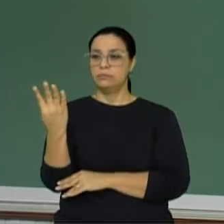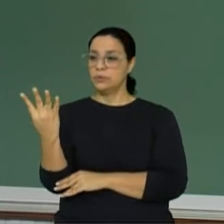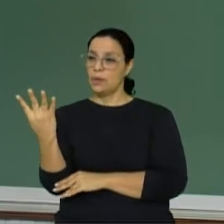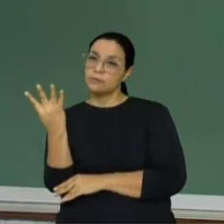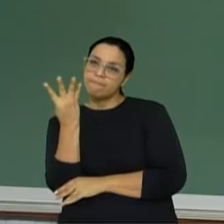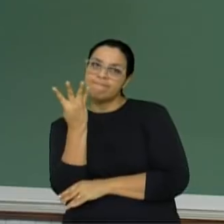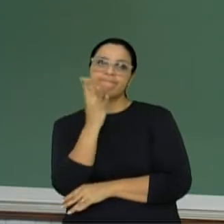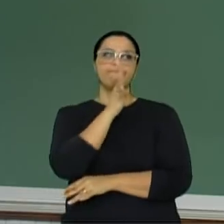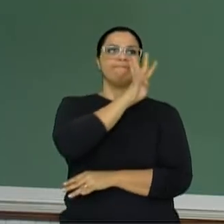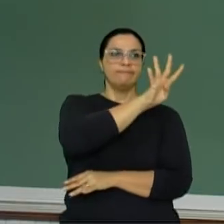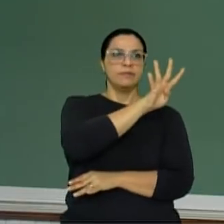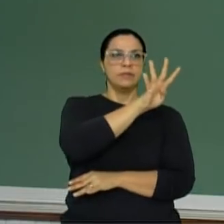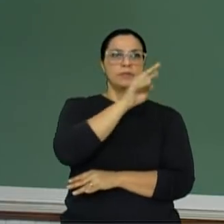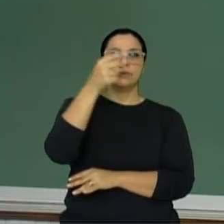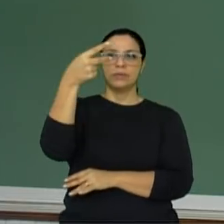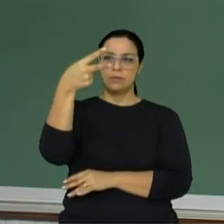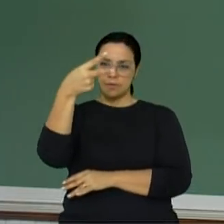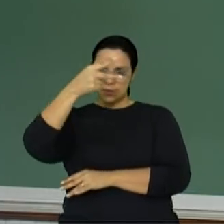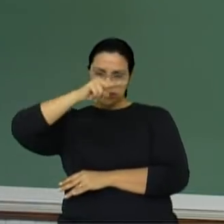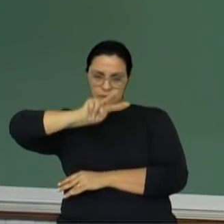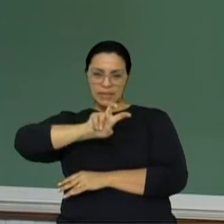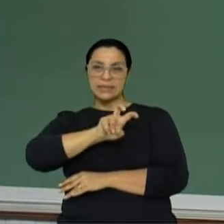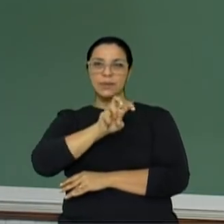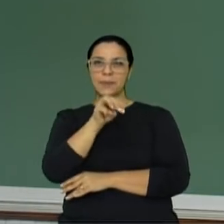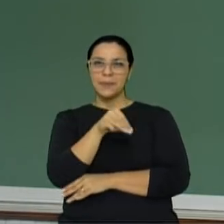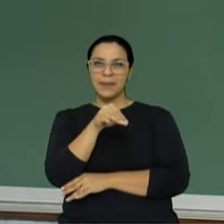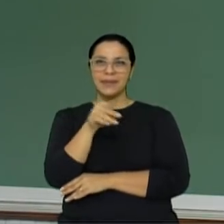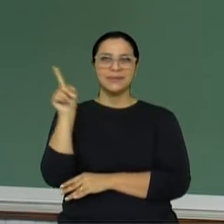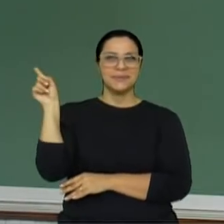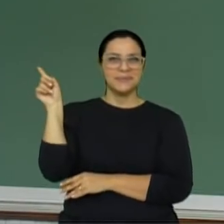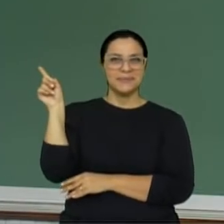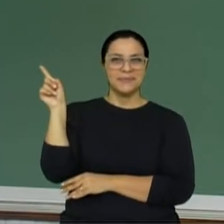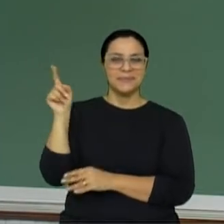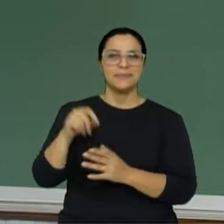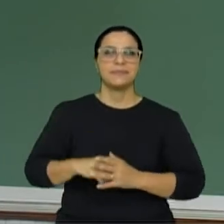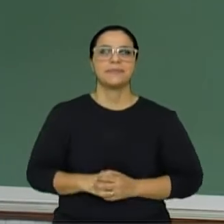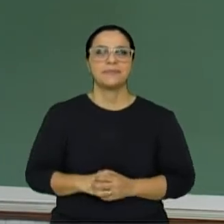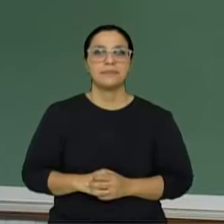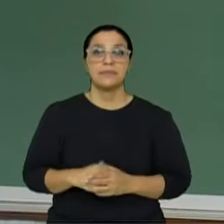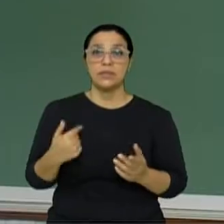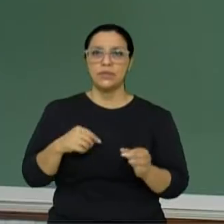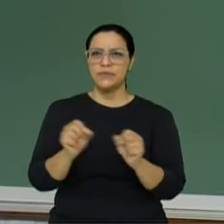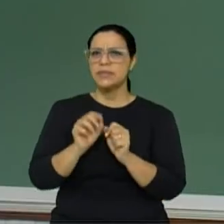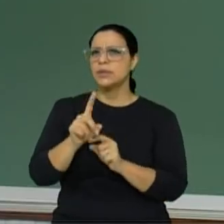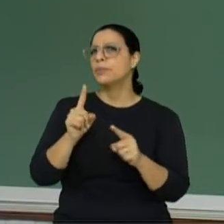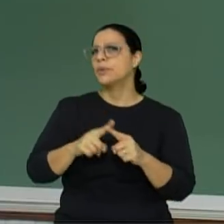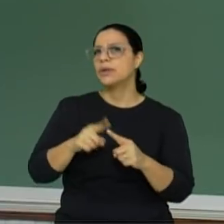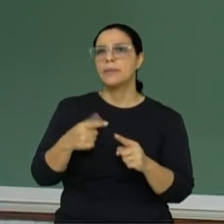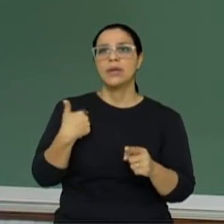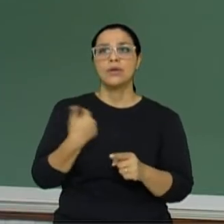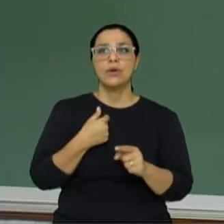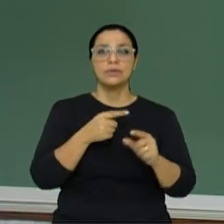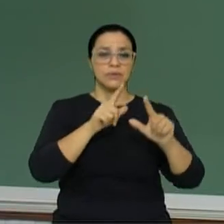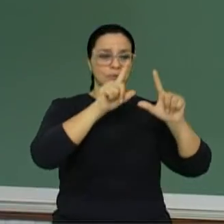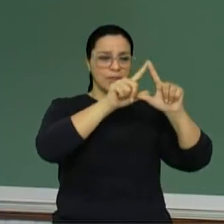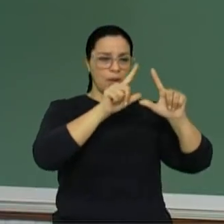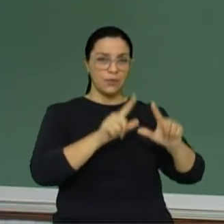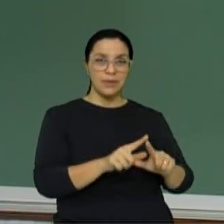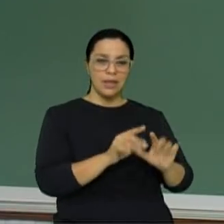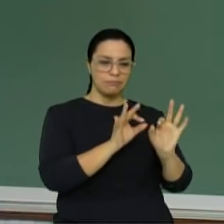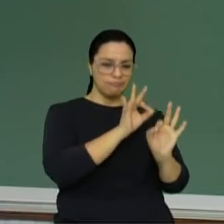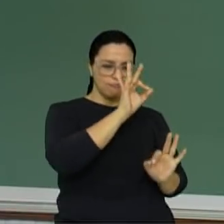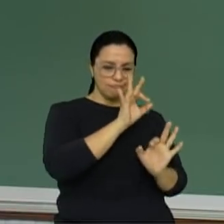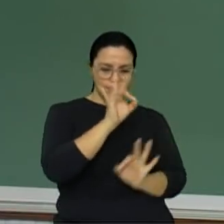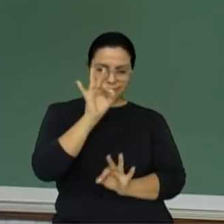que está aqui, esse 5 metros daqui, está aqui, beleza? Eu fiz assim por quê? Para que os triângulos que eu desenhei à